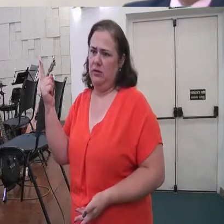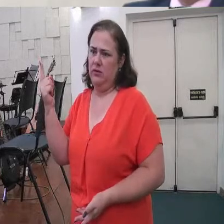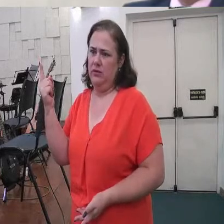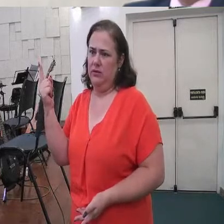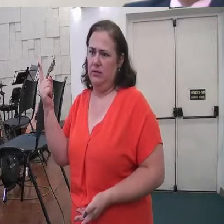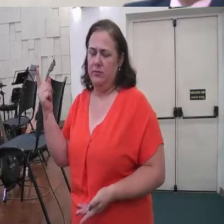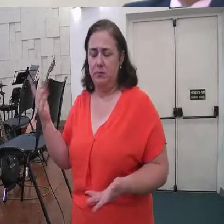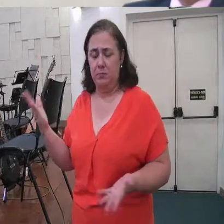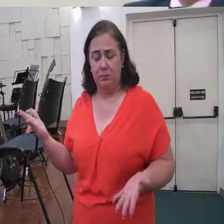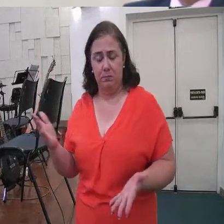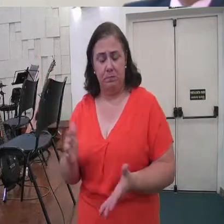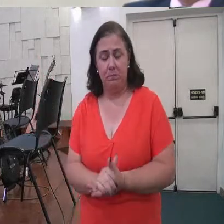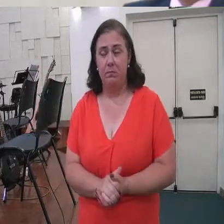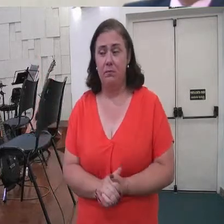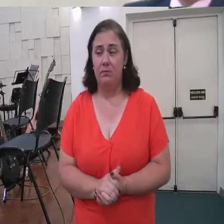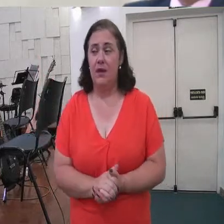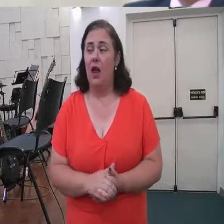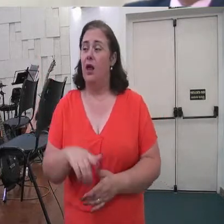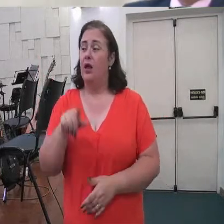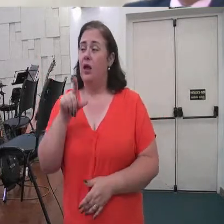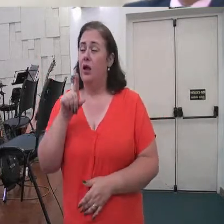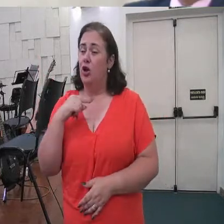carnais em sua igreja carnal.